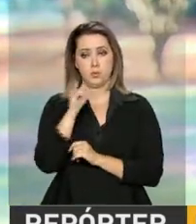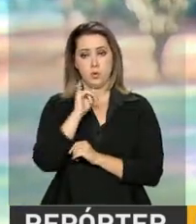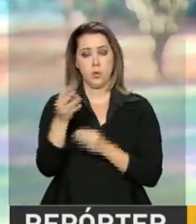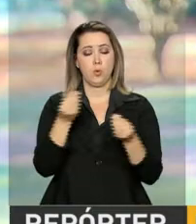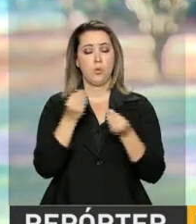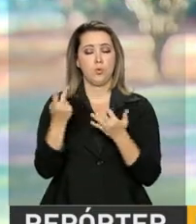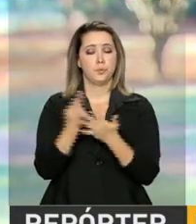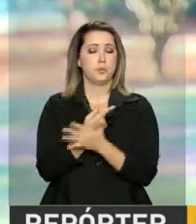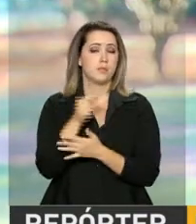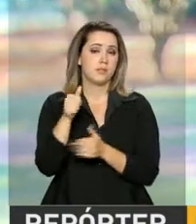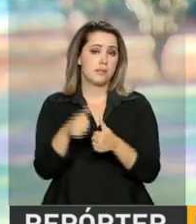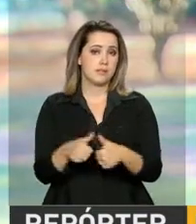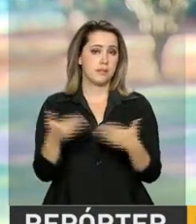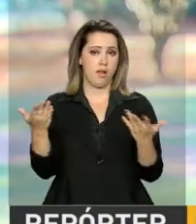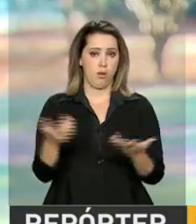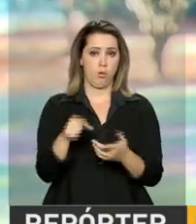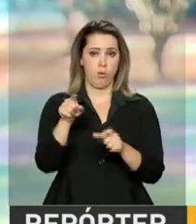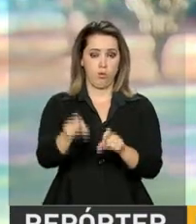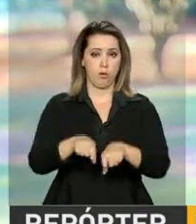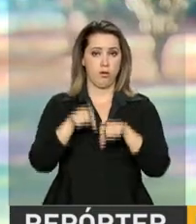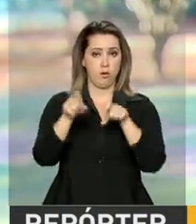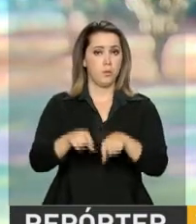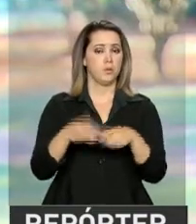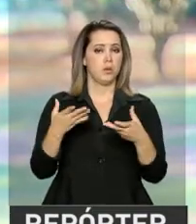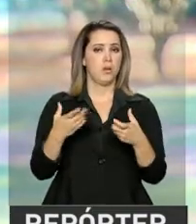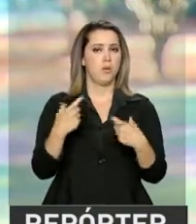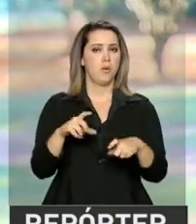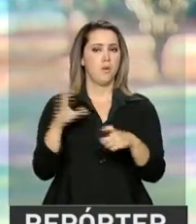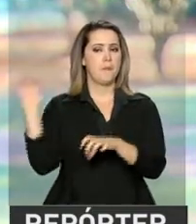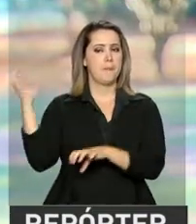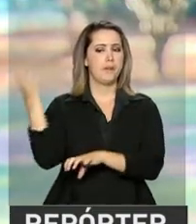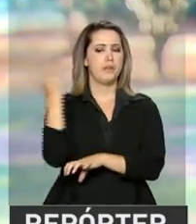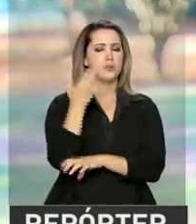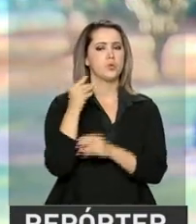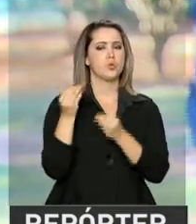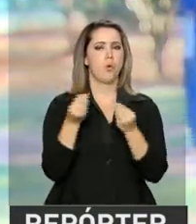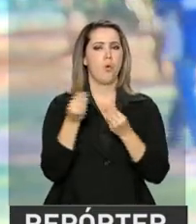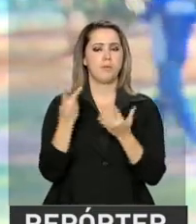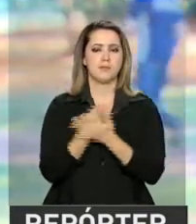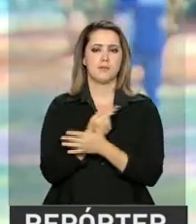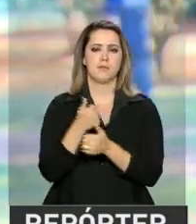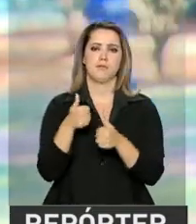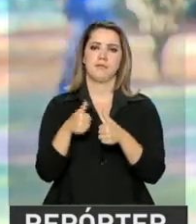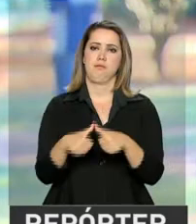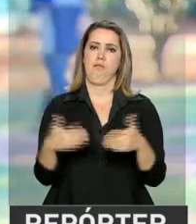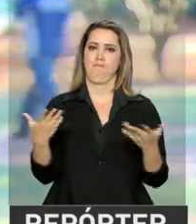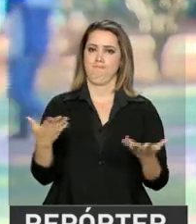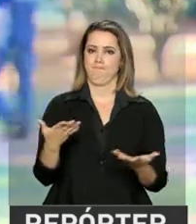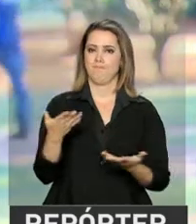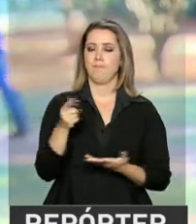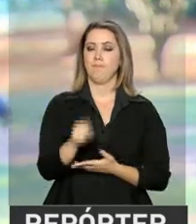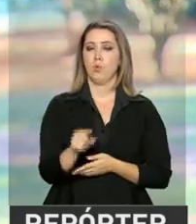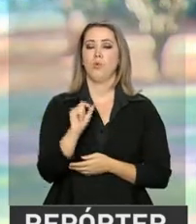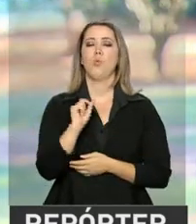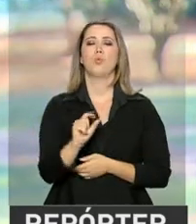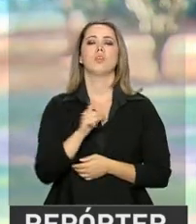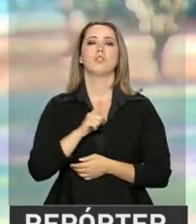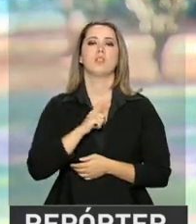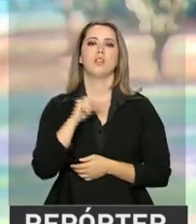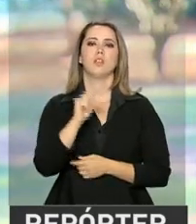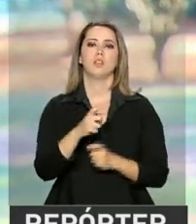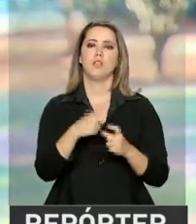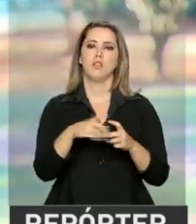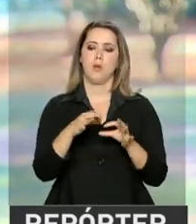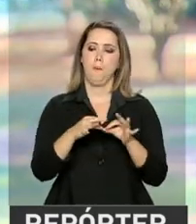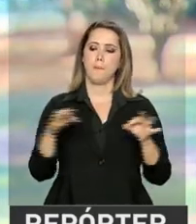como está a sua propriedade a situação ambiental vamos dizer assim de sua propriedade ou seja o que ele tem de área